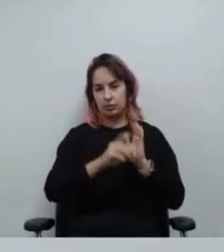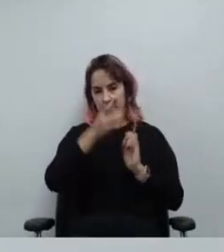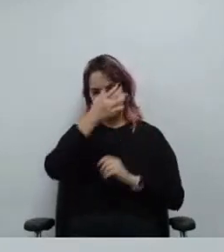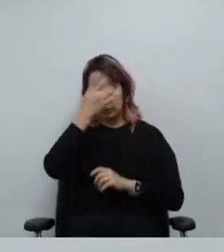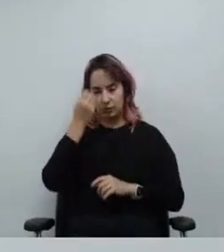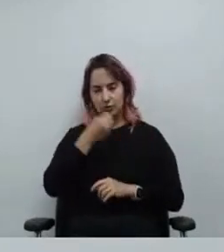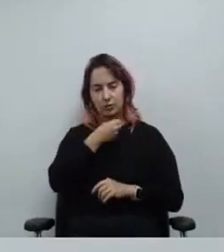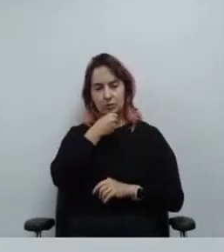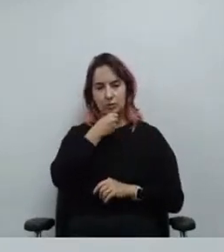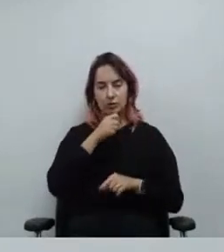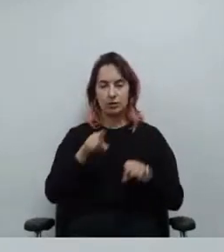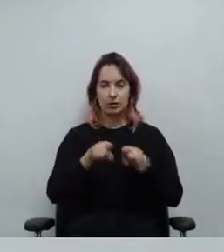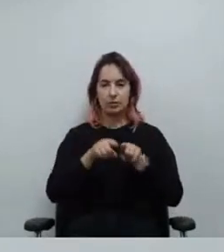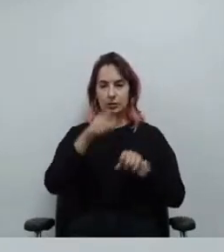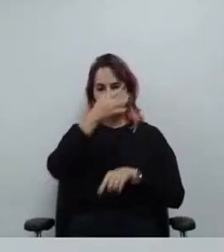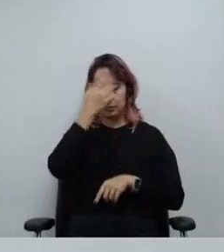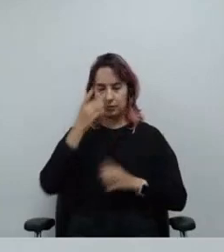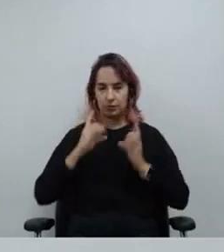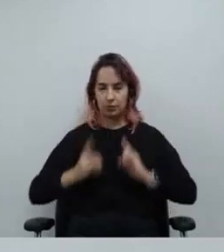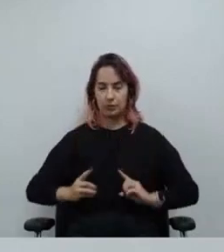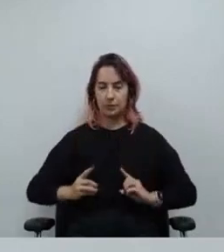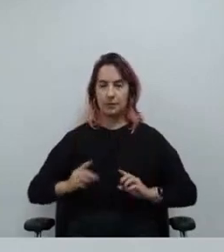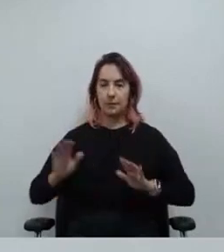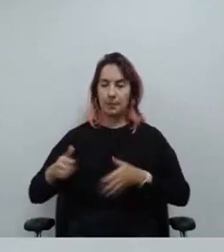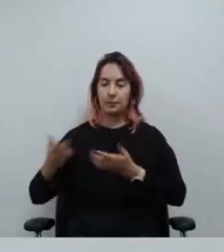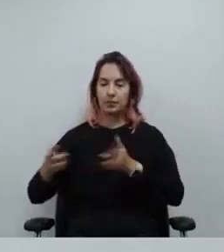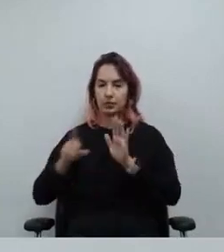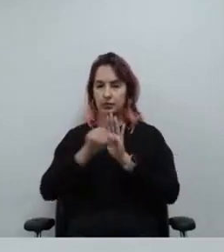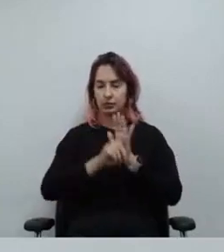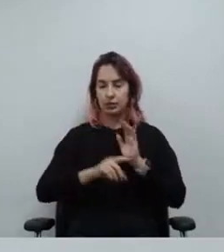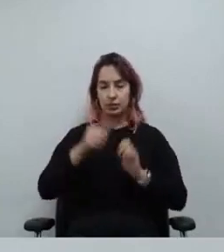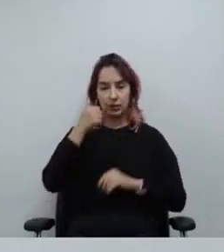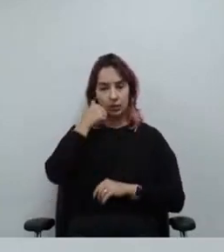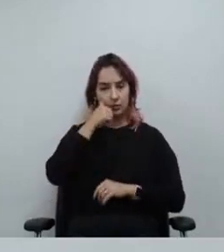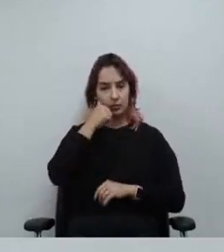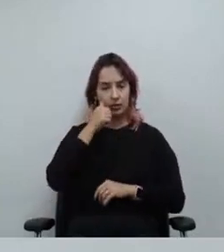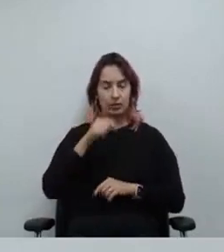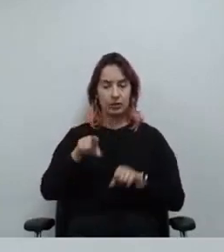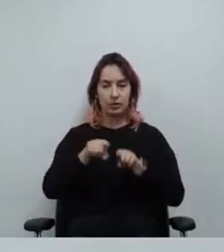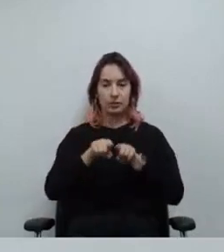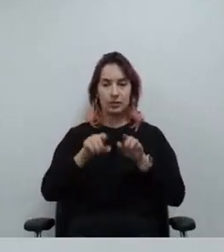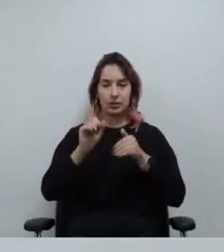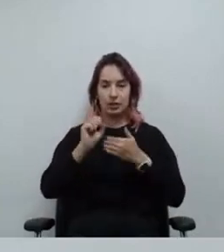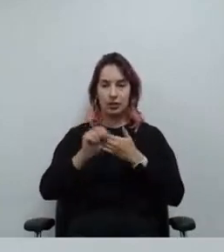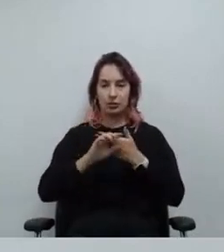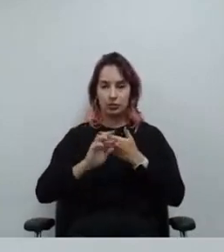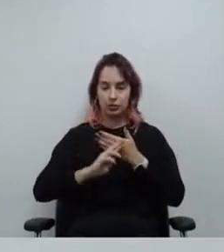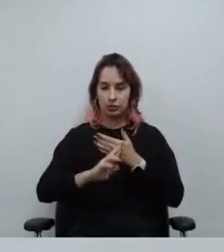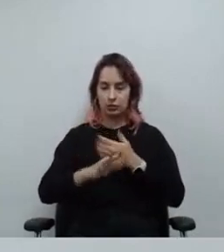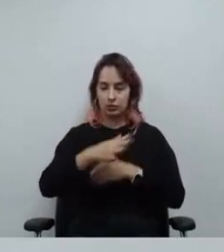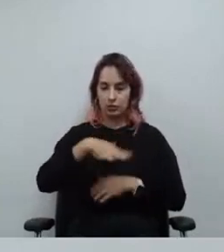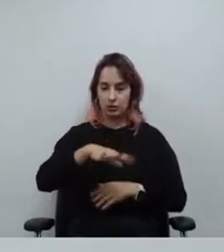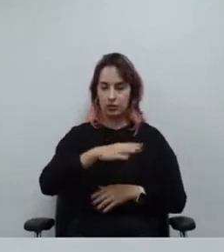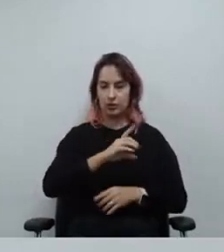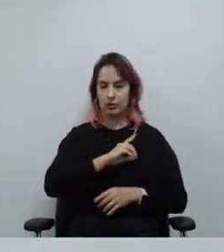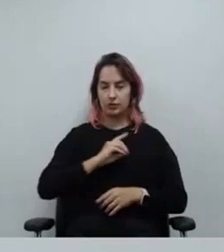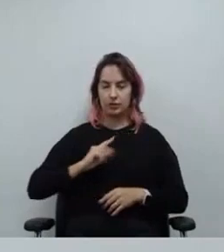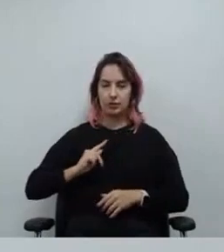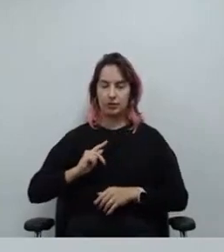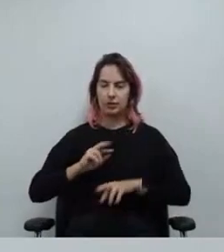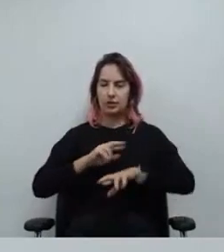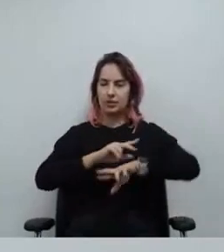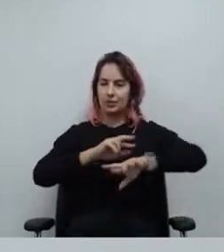com Deficiência, do Núcleo de Promoção e Defesa dos Direitos das Mulheres, da Ouvidoria Geral da Defensoria Pública e das